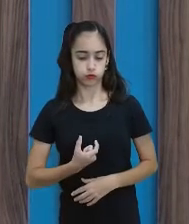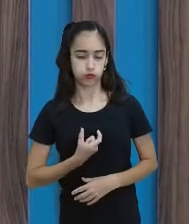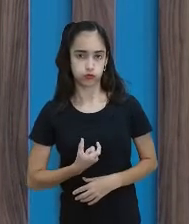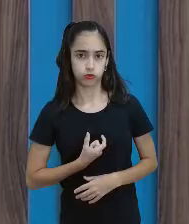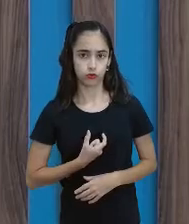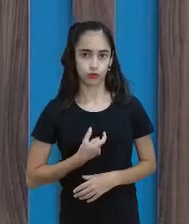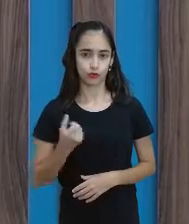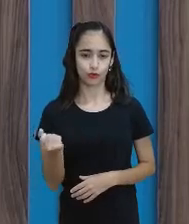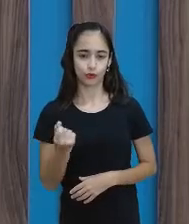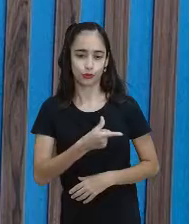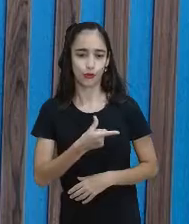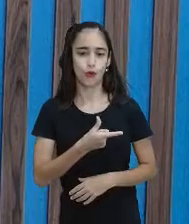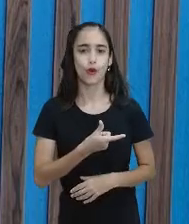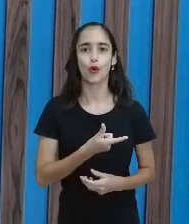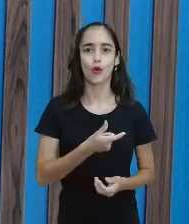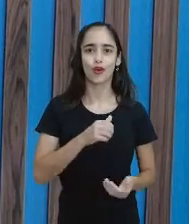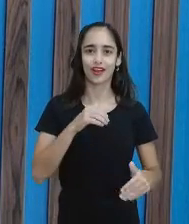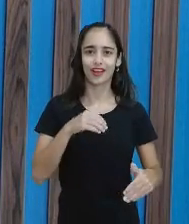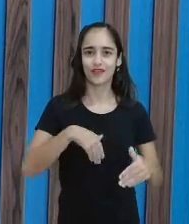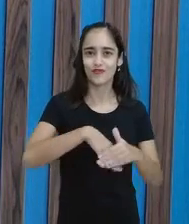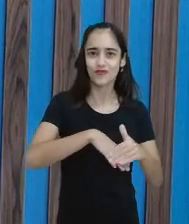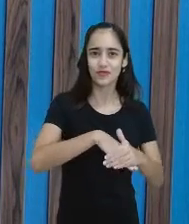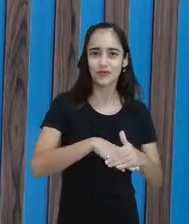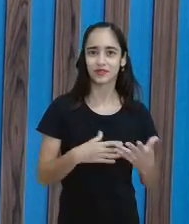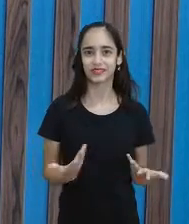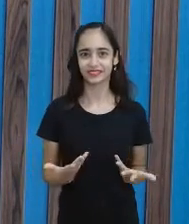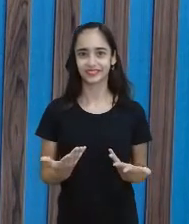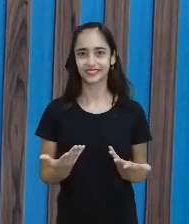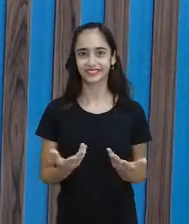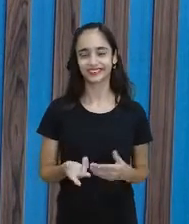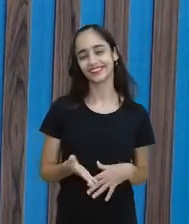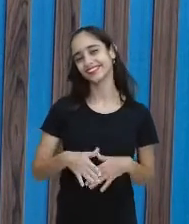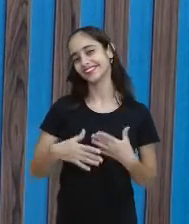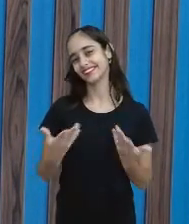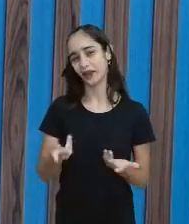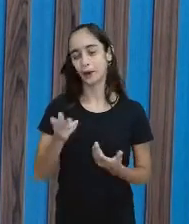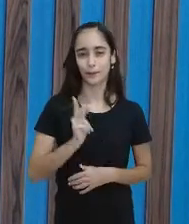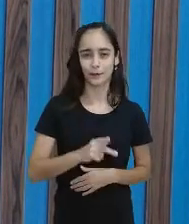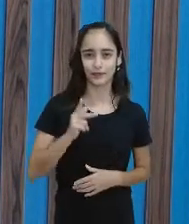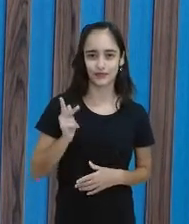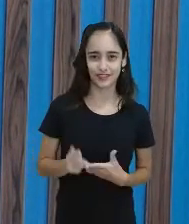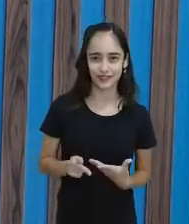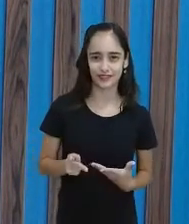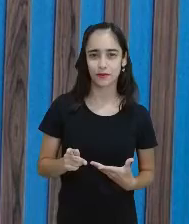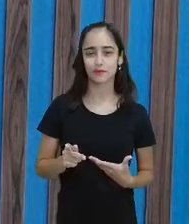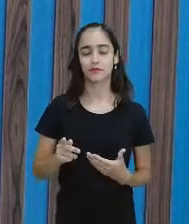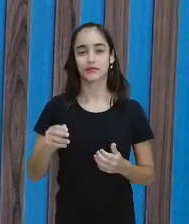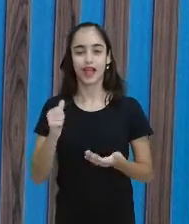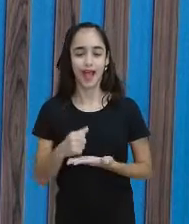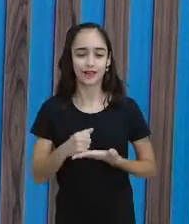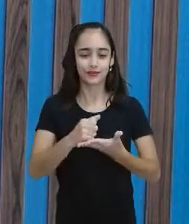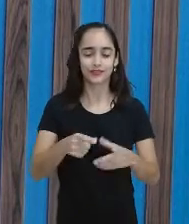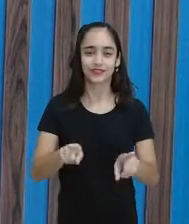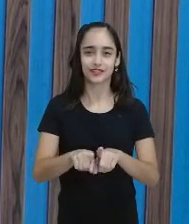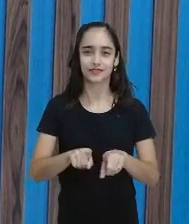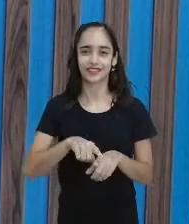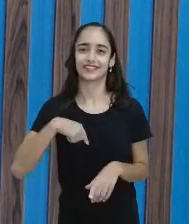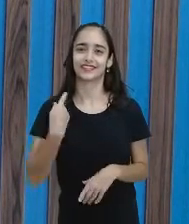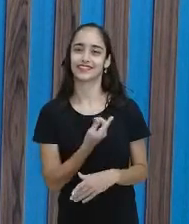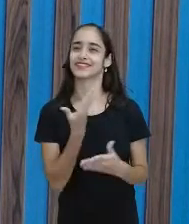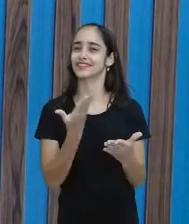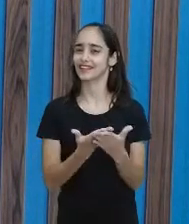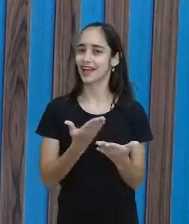estão show de bola, hein? Show de bola. Ai, professor Ricardinho aqui, somando com a nossa aula, né? Tem até um negócio aí que ele